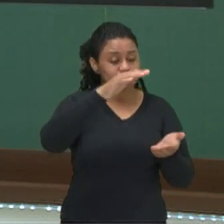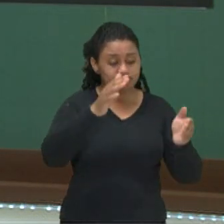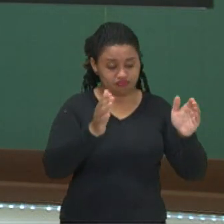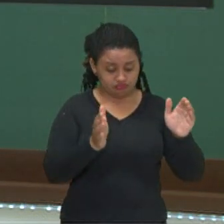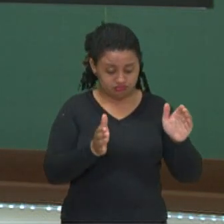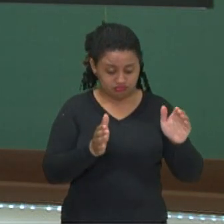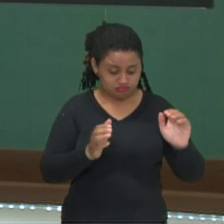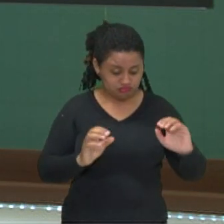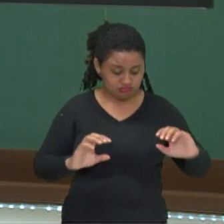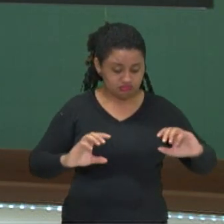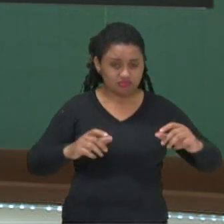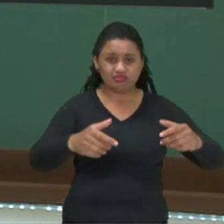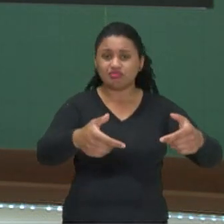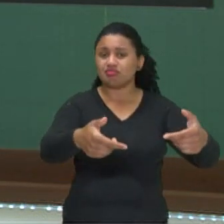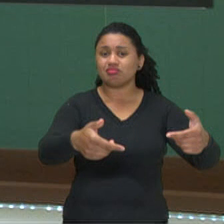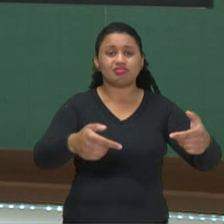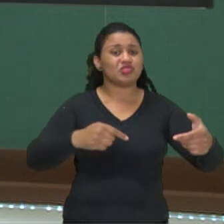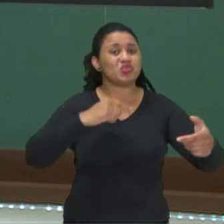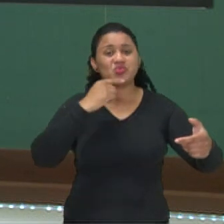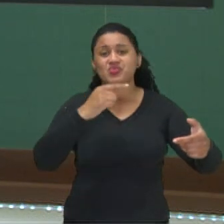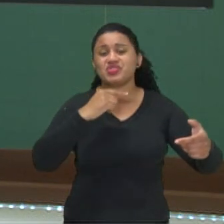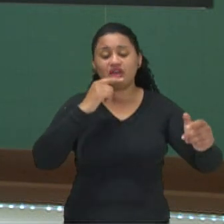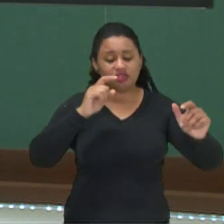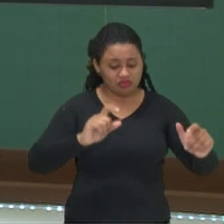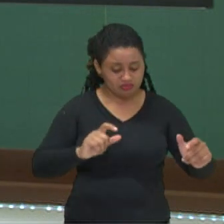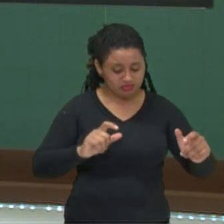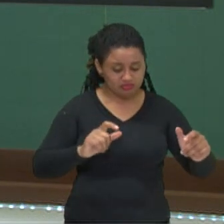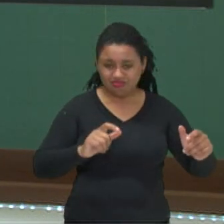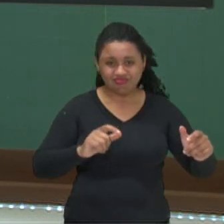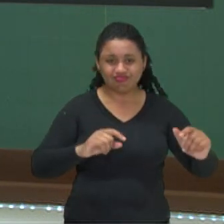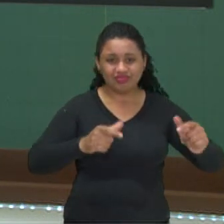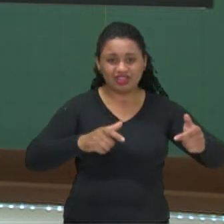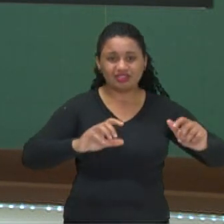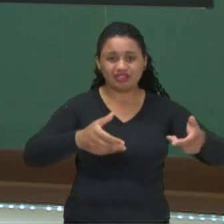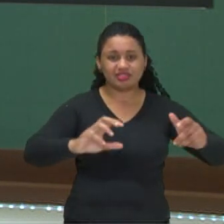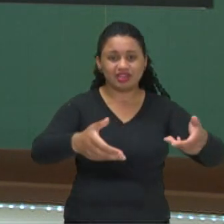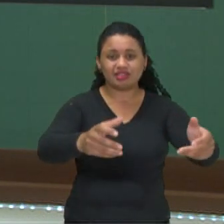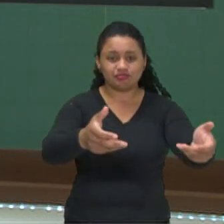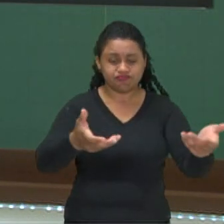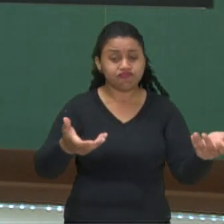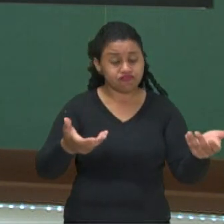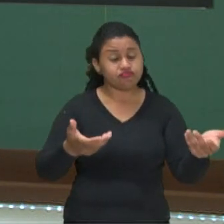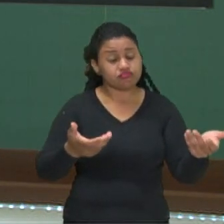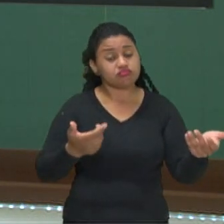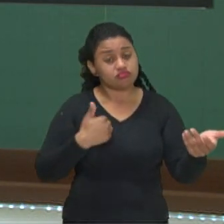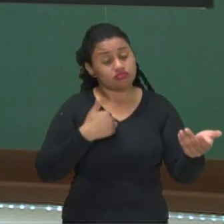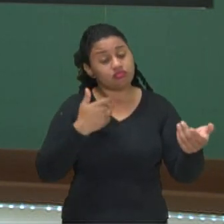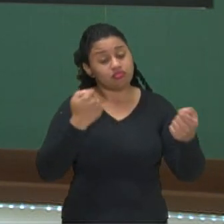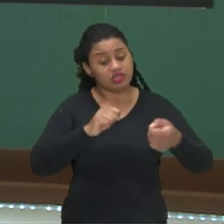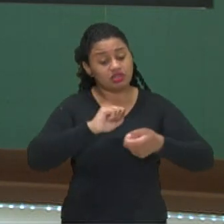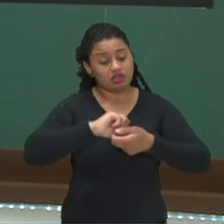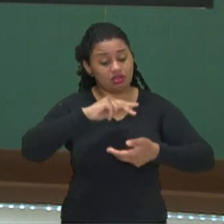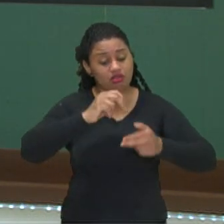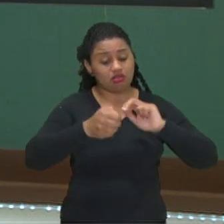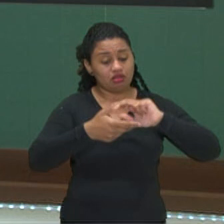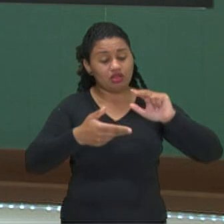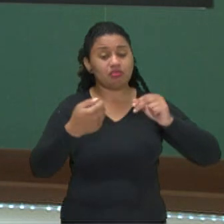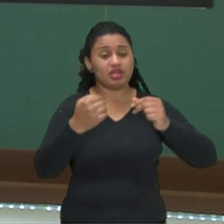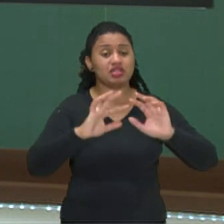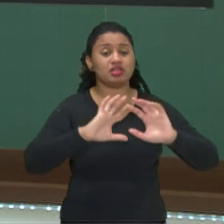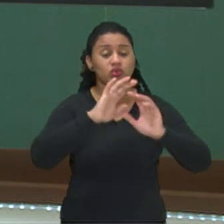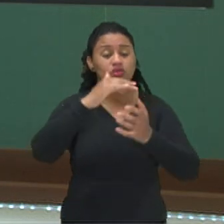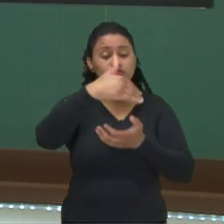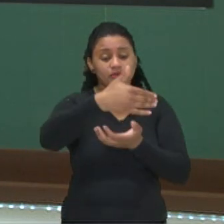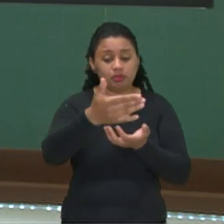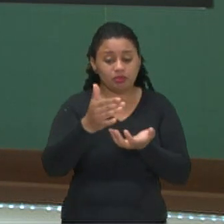a superfície lateral, a gente não consegue colocar em apenas um plano. E que para ser um poliedro, todas as